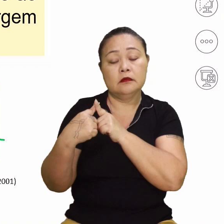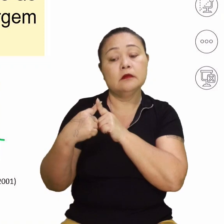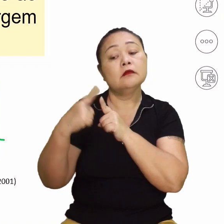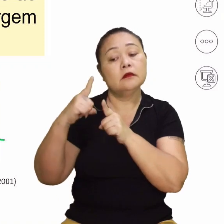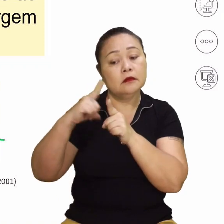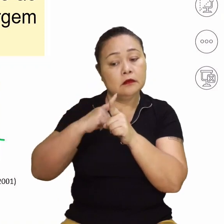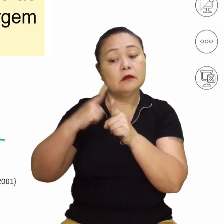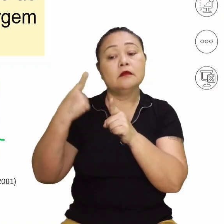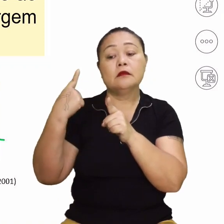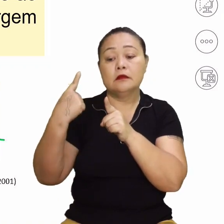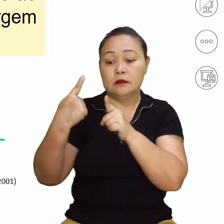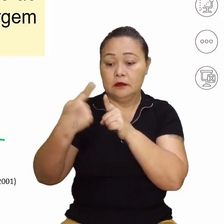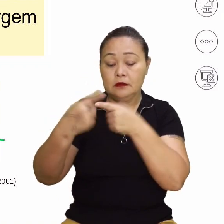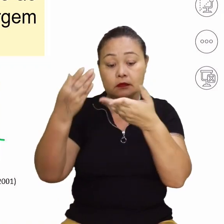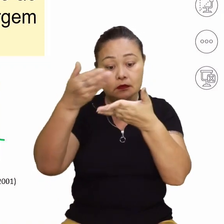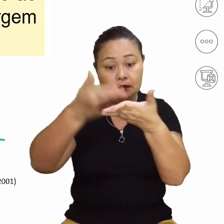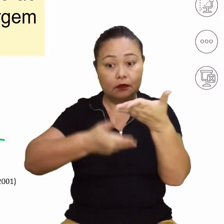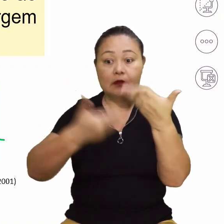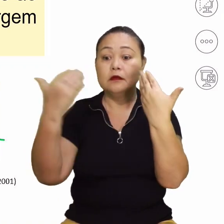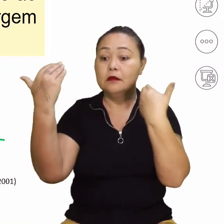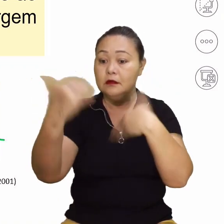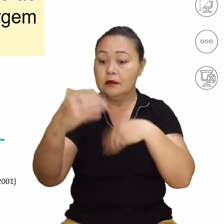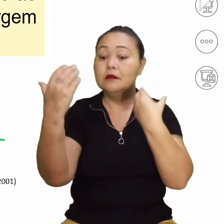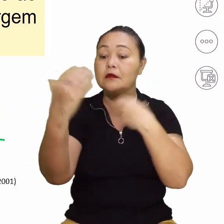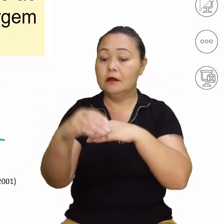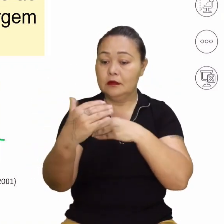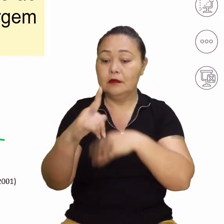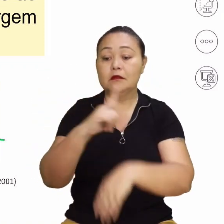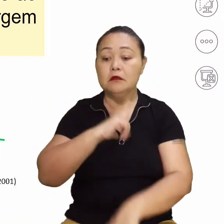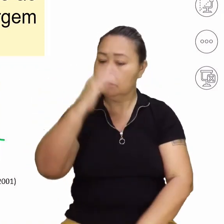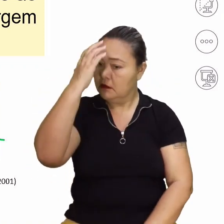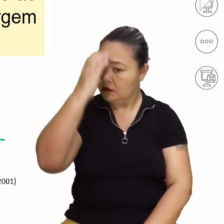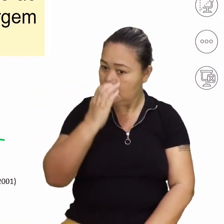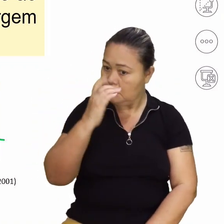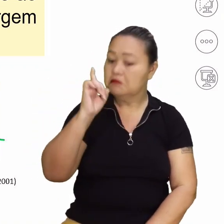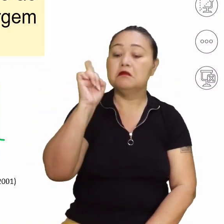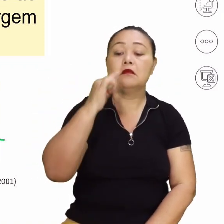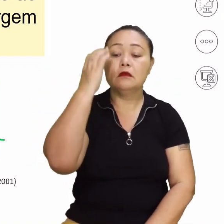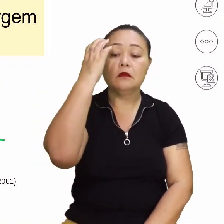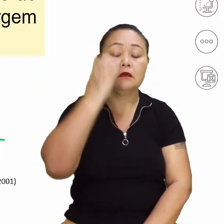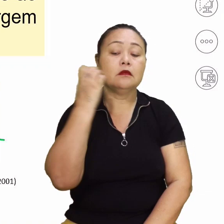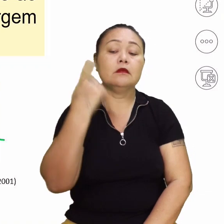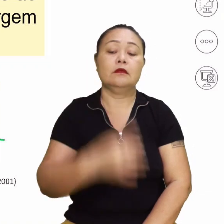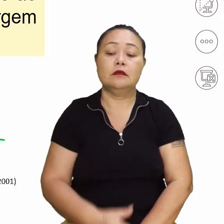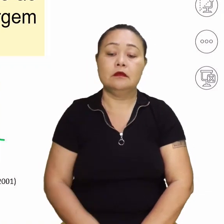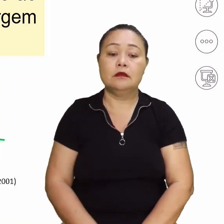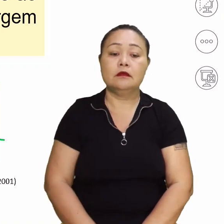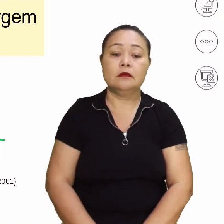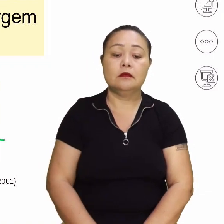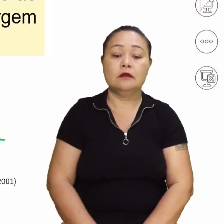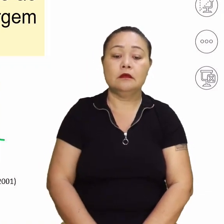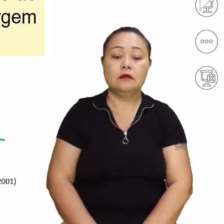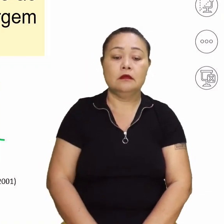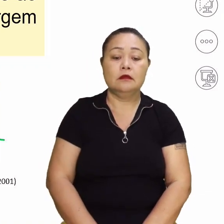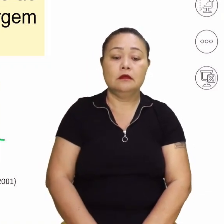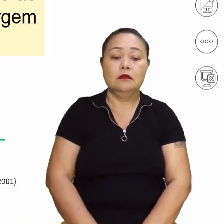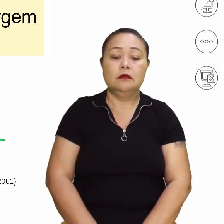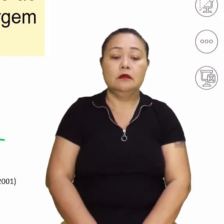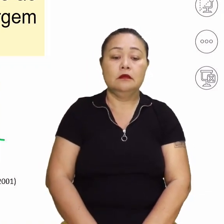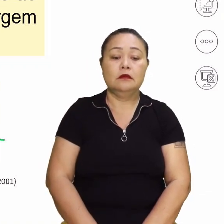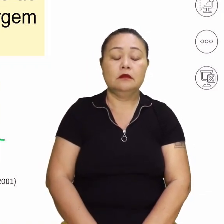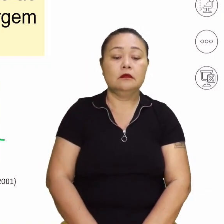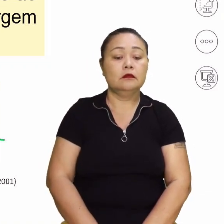isso cai em concurso público sério Professor sério a nossa Pois é